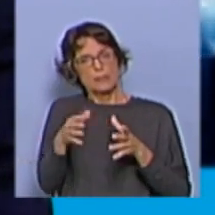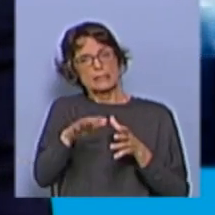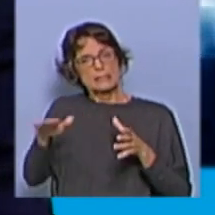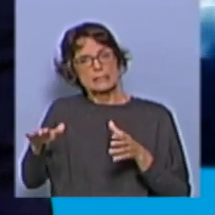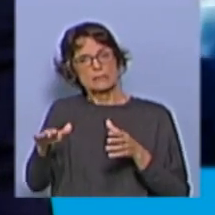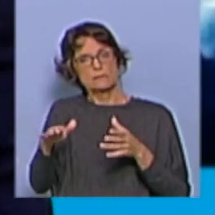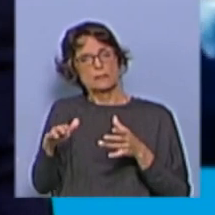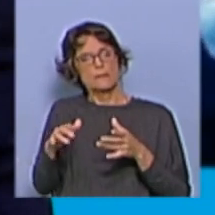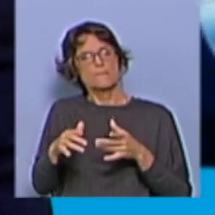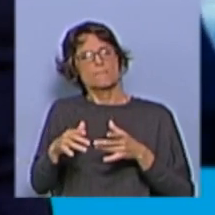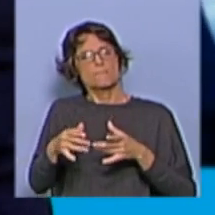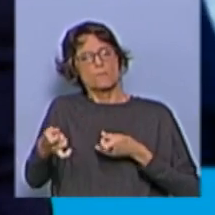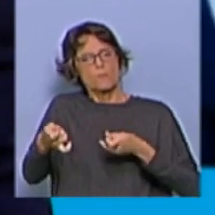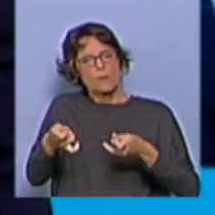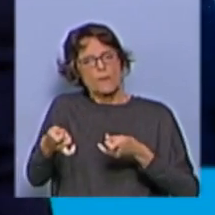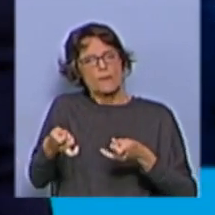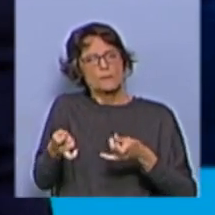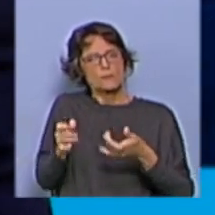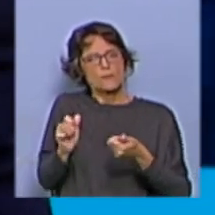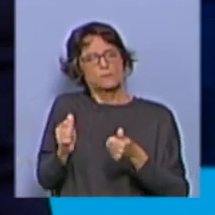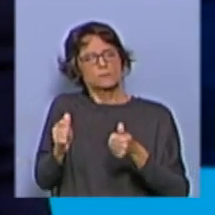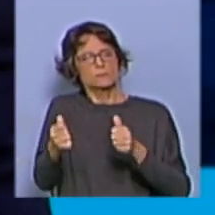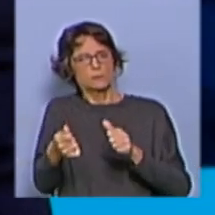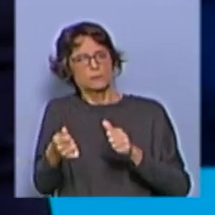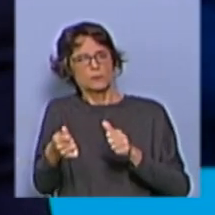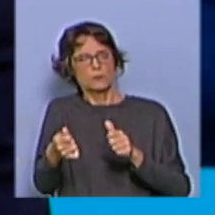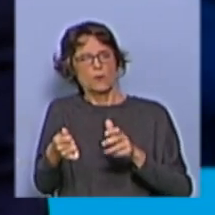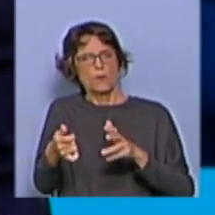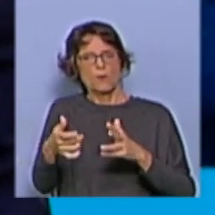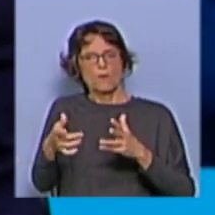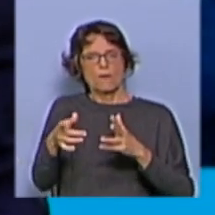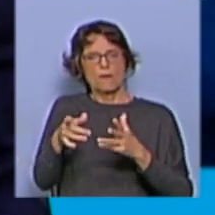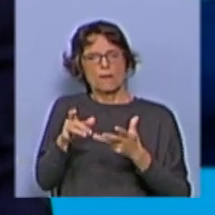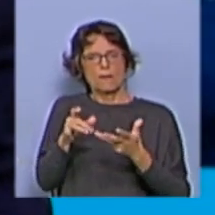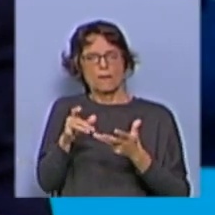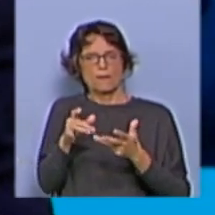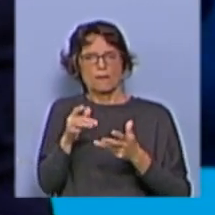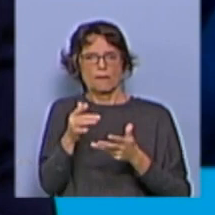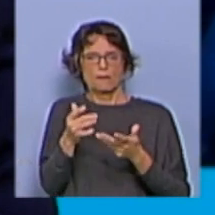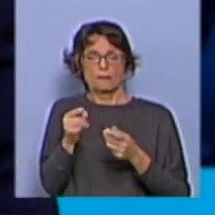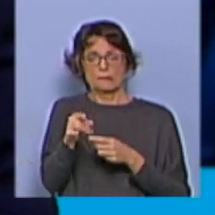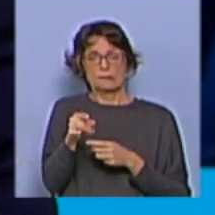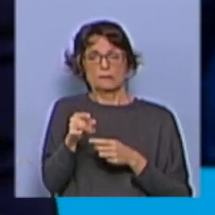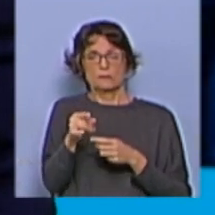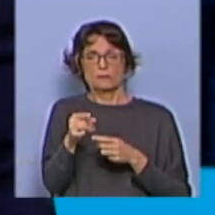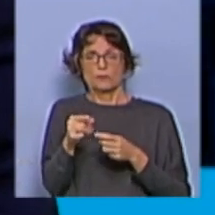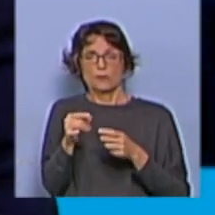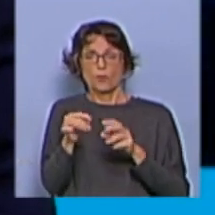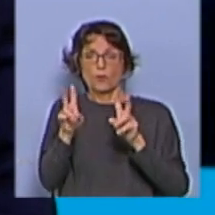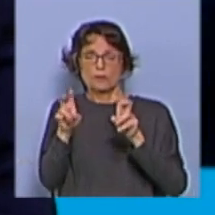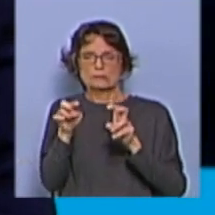Jorge Buesco, um dos colaboradores do livro, foi um dos primeiros membros da sociedade científica a pôr em cima da mesa e a partilhar